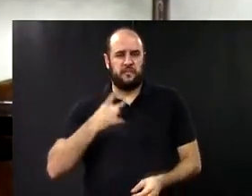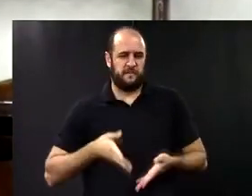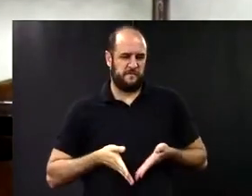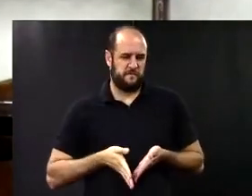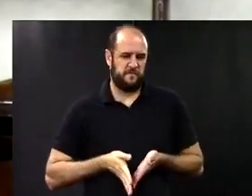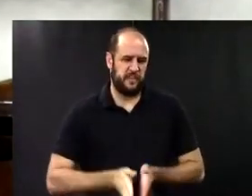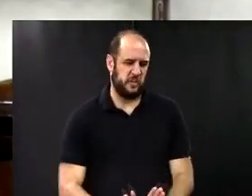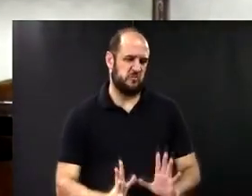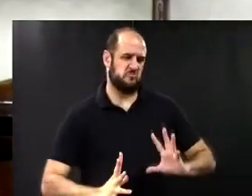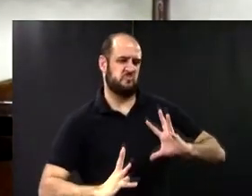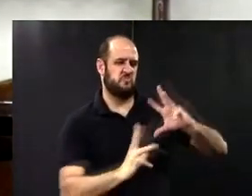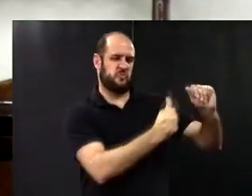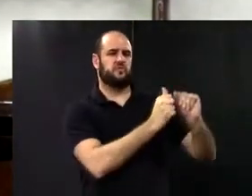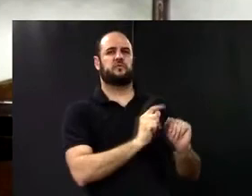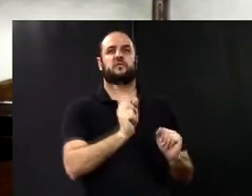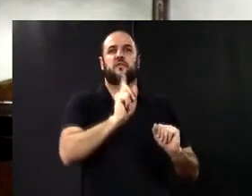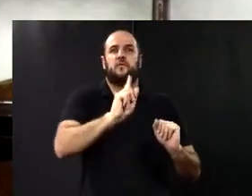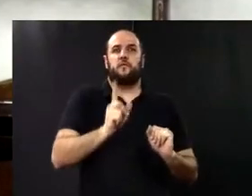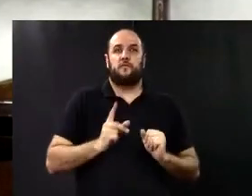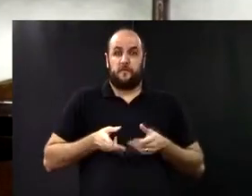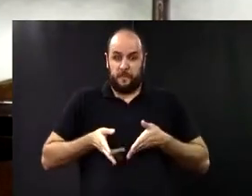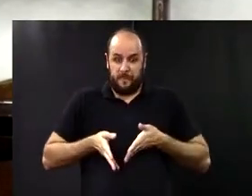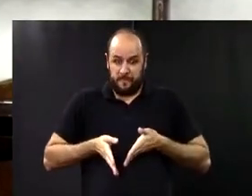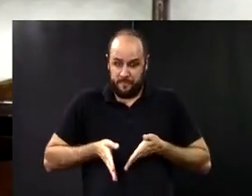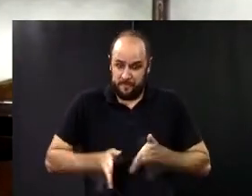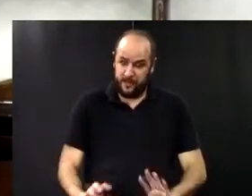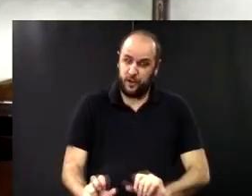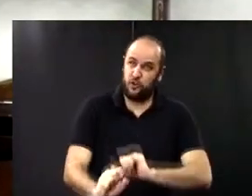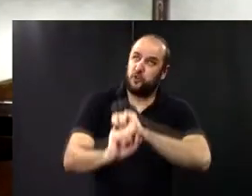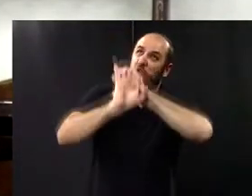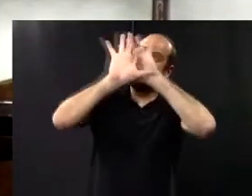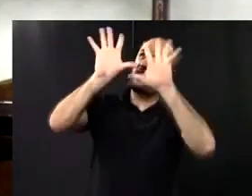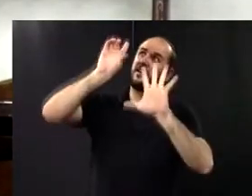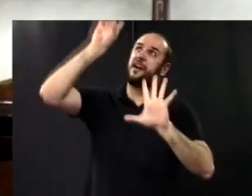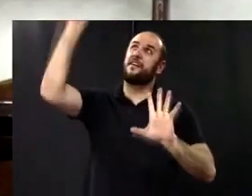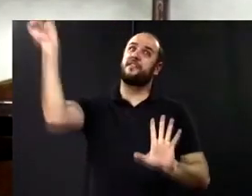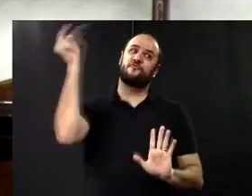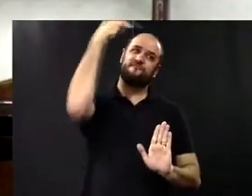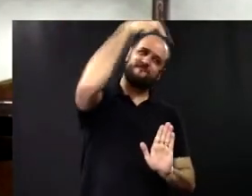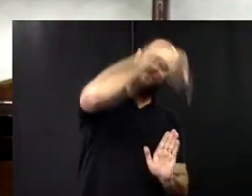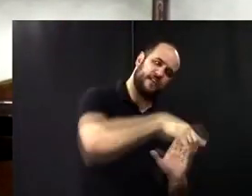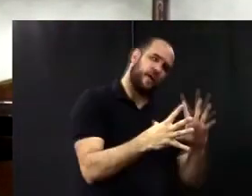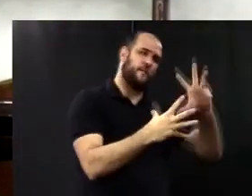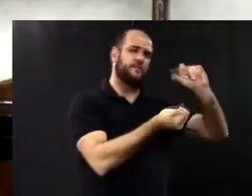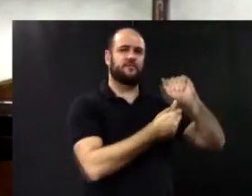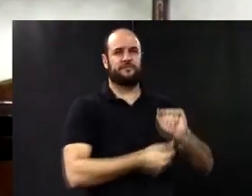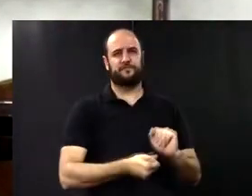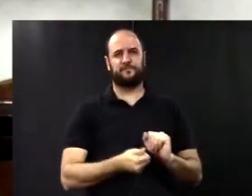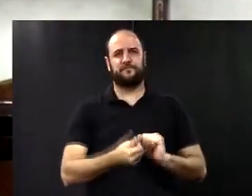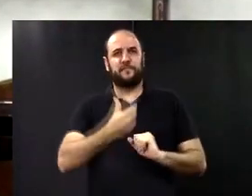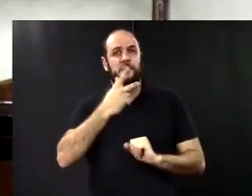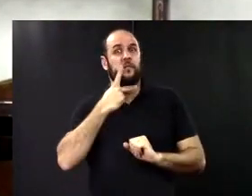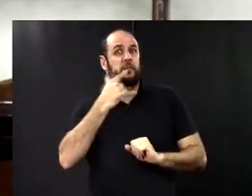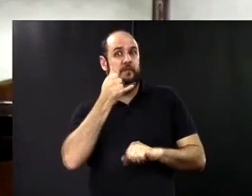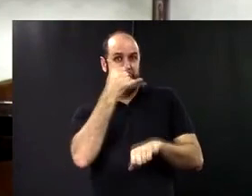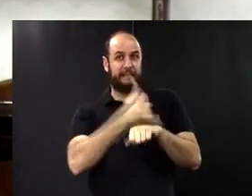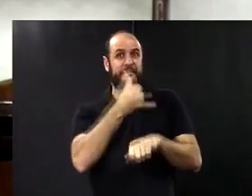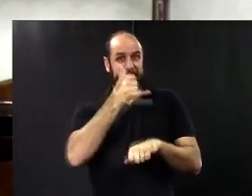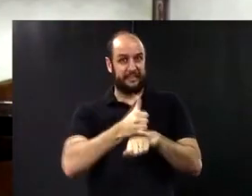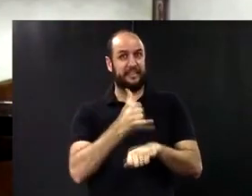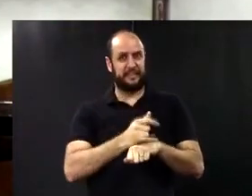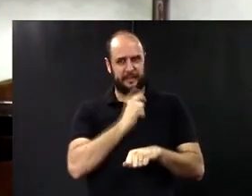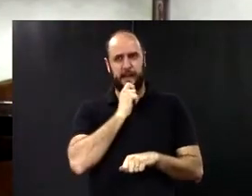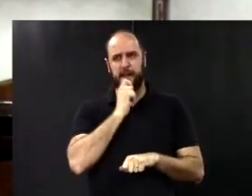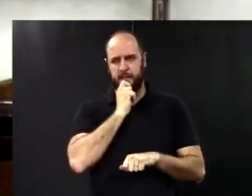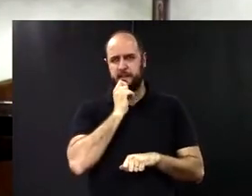os filhos para glorificar a Deus no mundo. E dentro dessa função de liderança, enquanto você está sob o